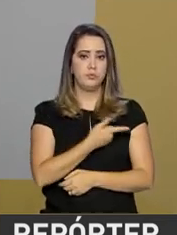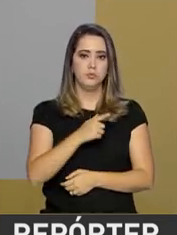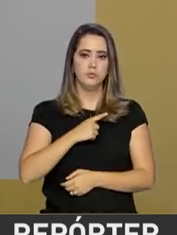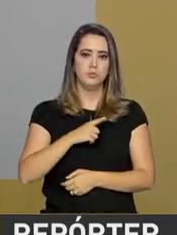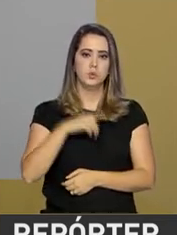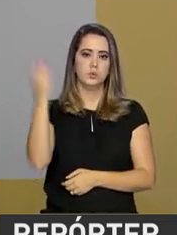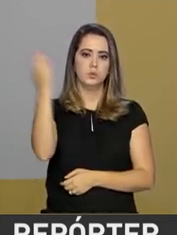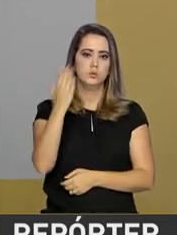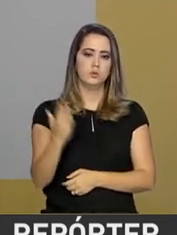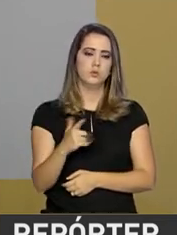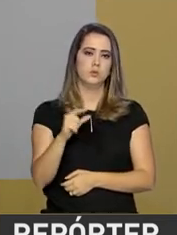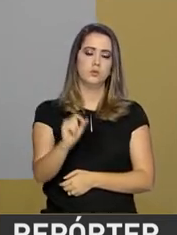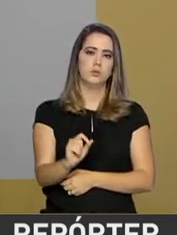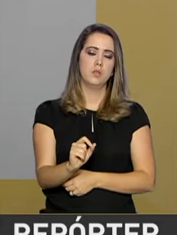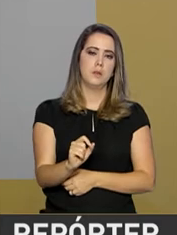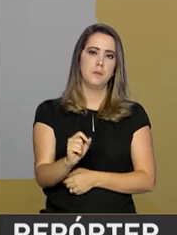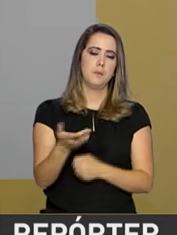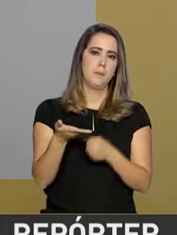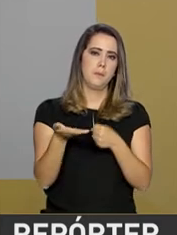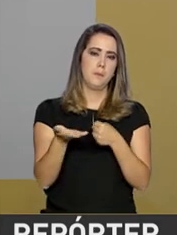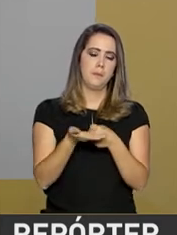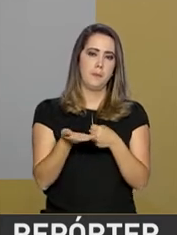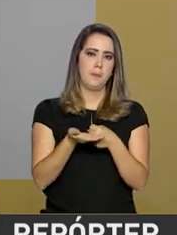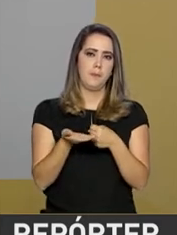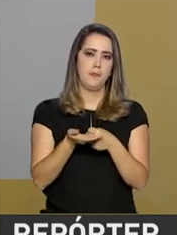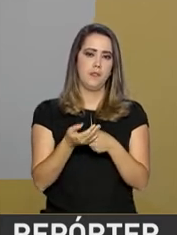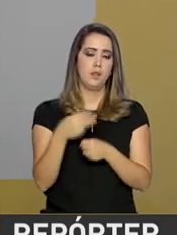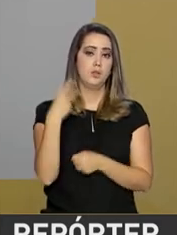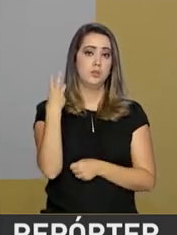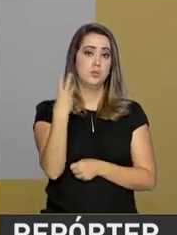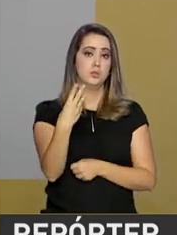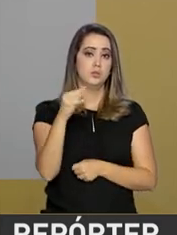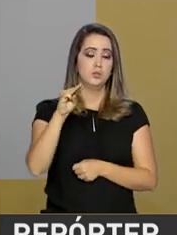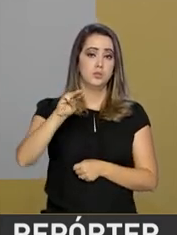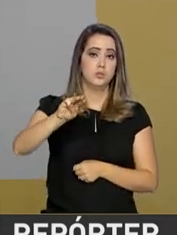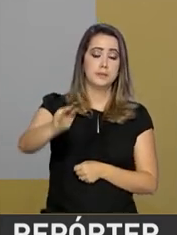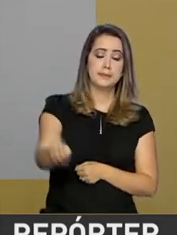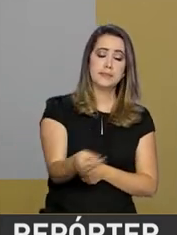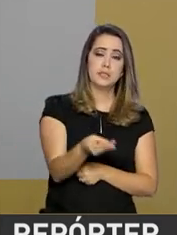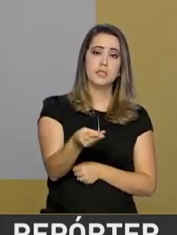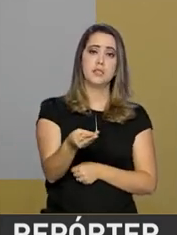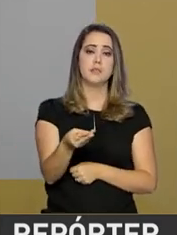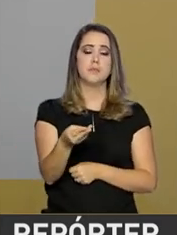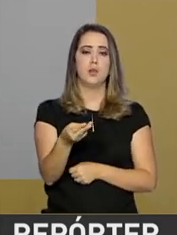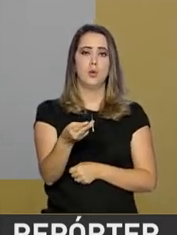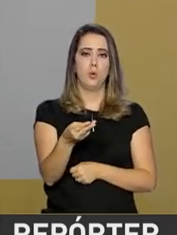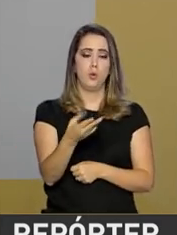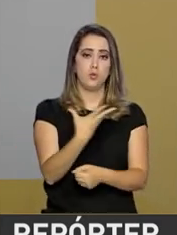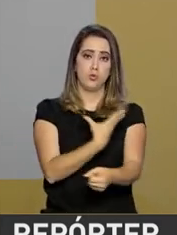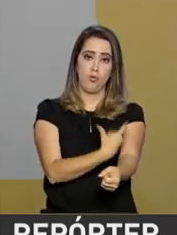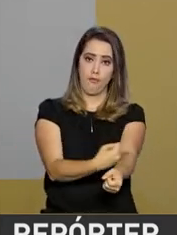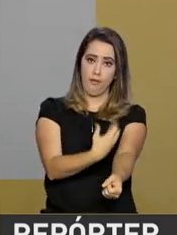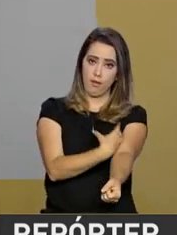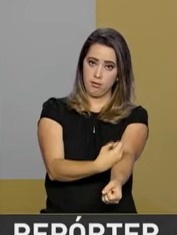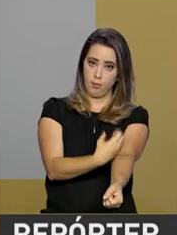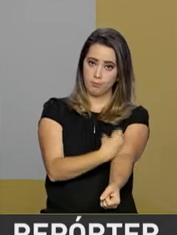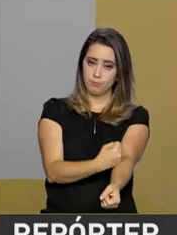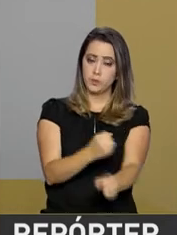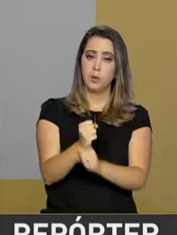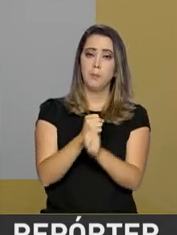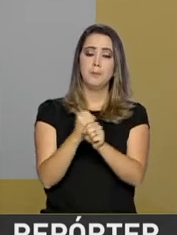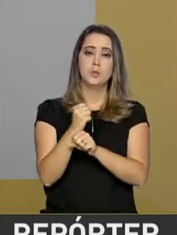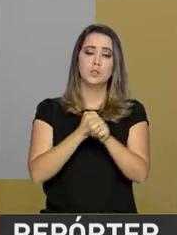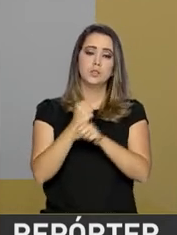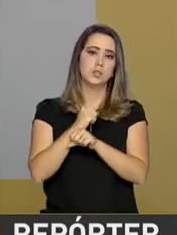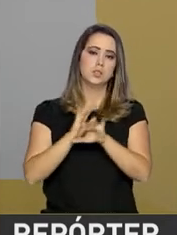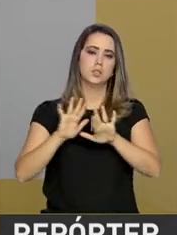no Brasil uma média de 3 milhões e 400 mil doações de sangue por ano,